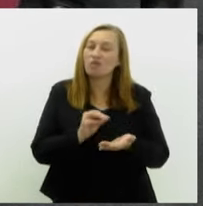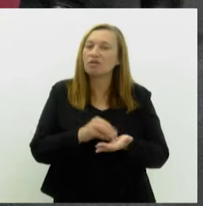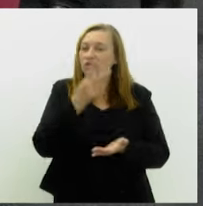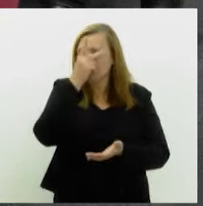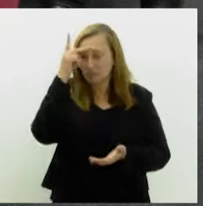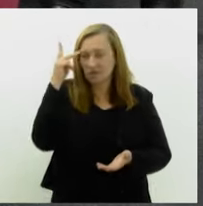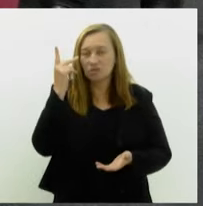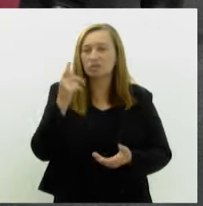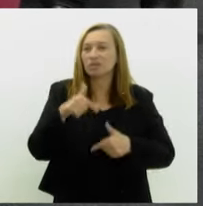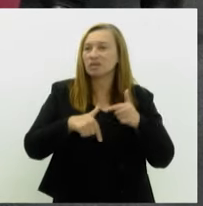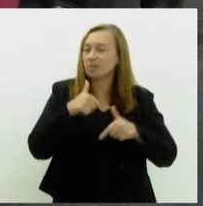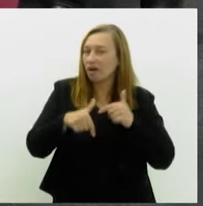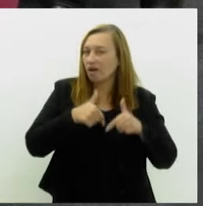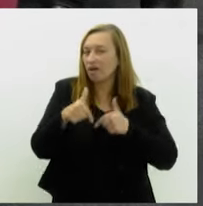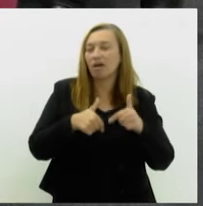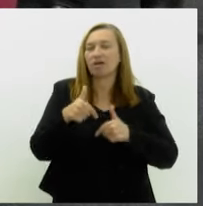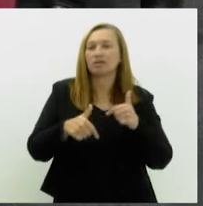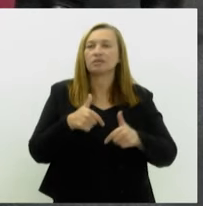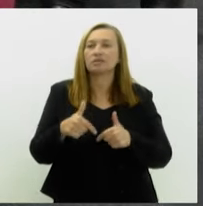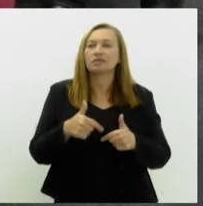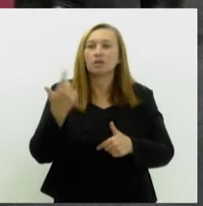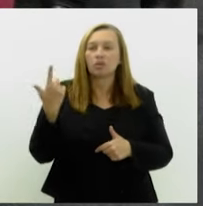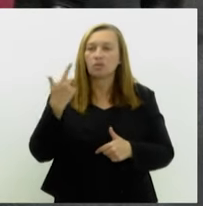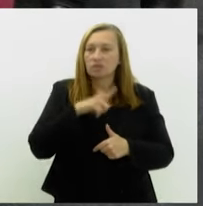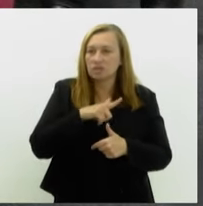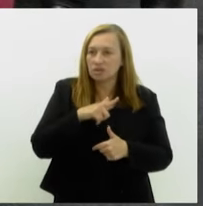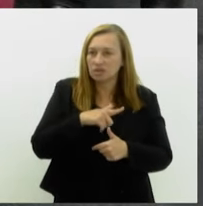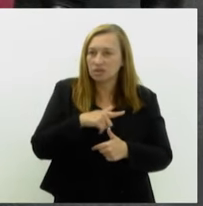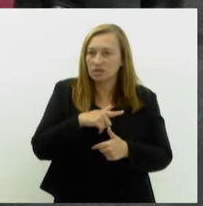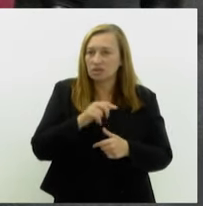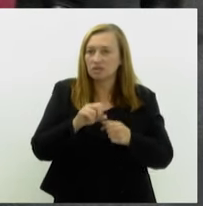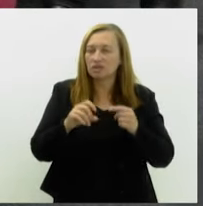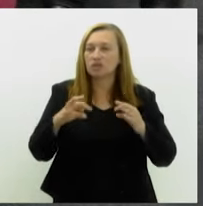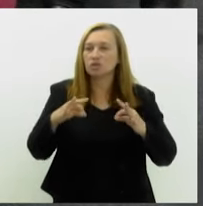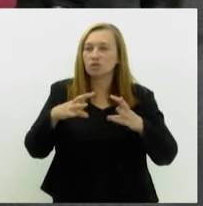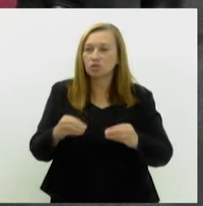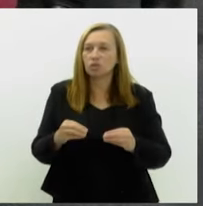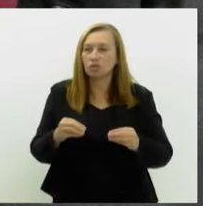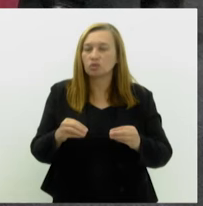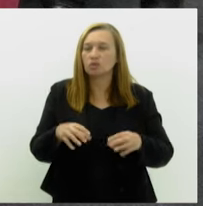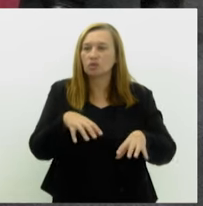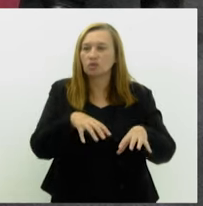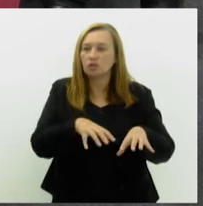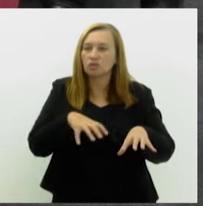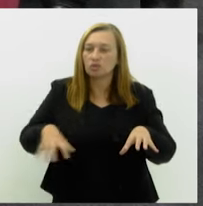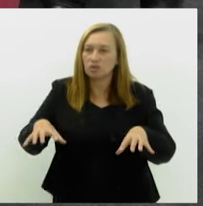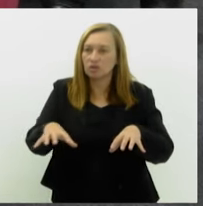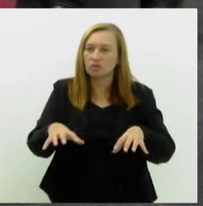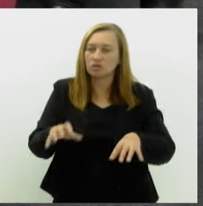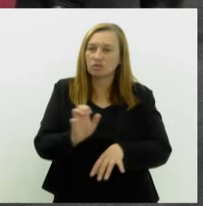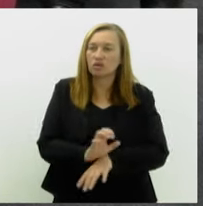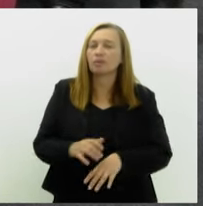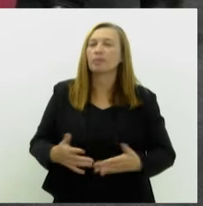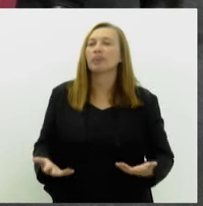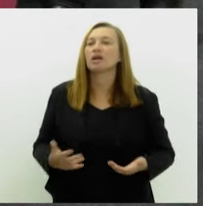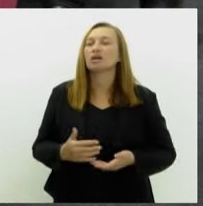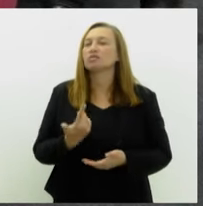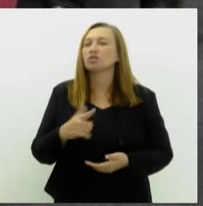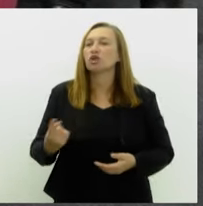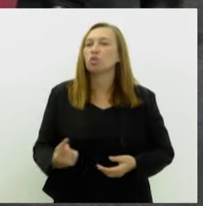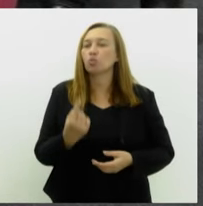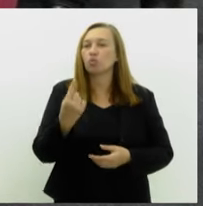pessoal, uma falta de estrutura para conseguir cobrir todos os espaços do nosso Estado. Não tem um lugar